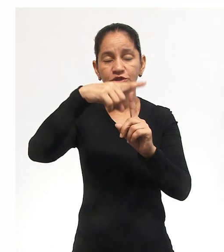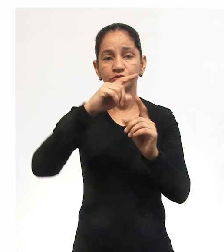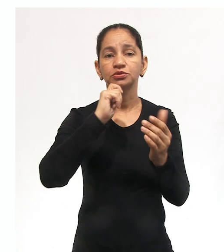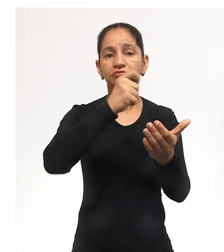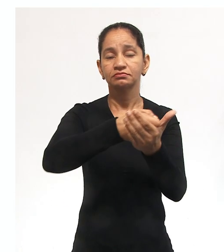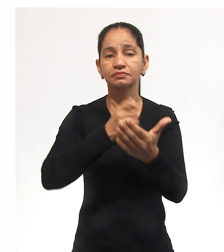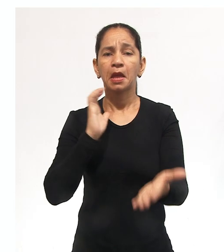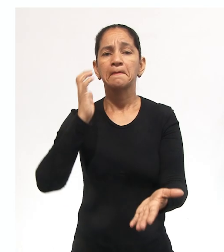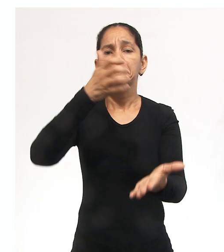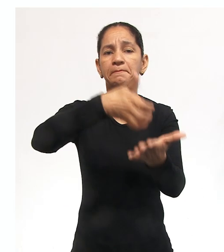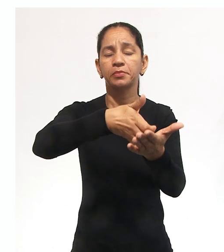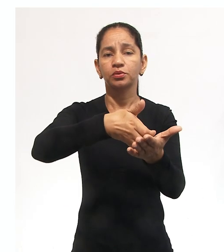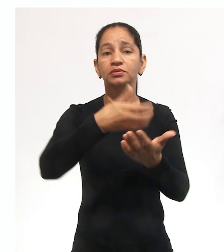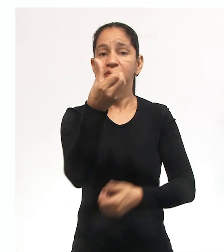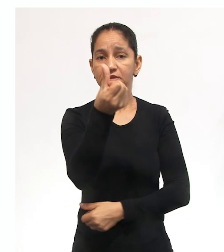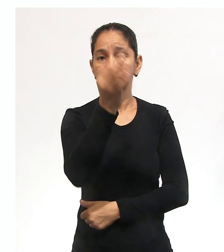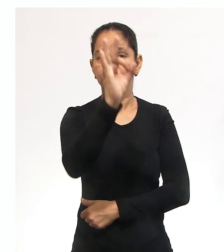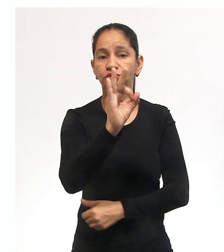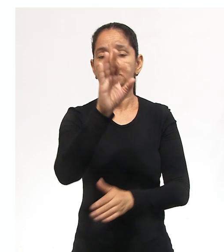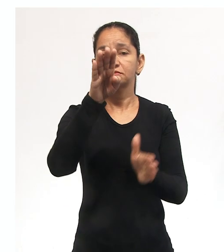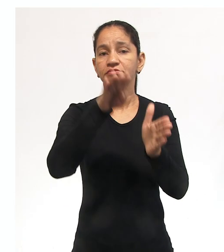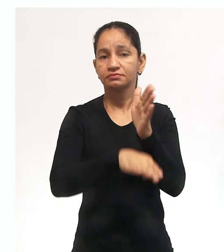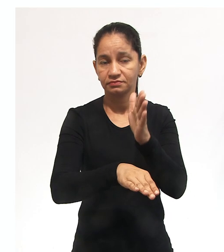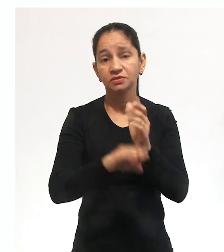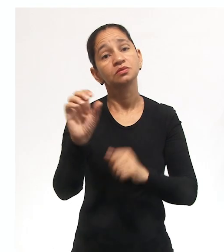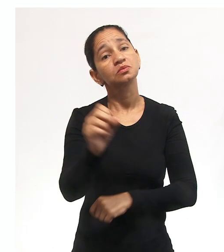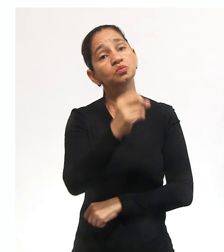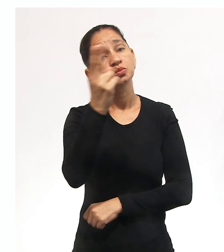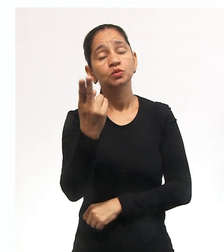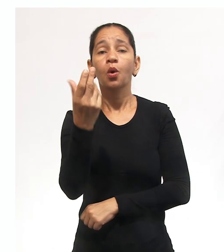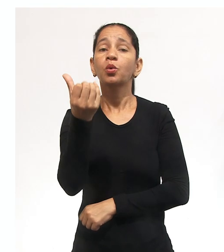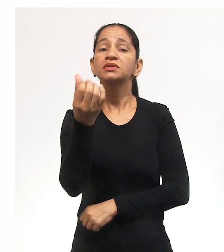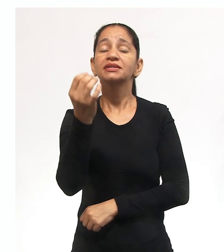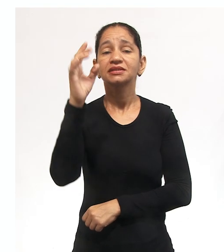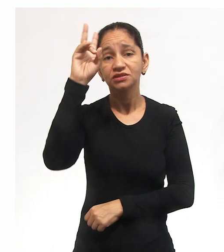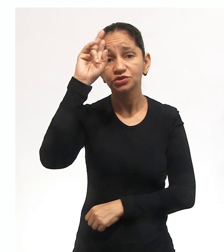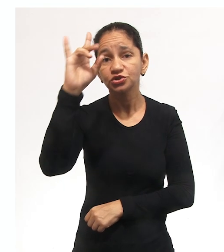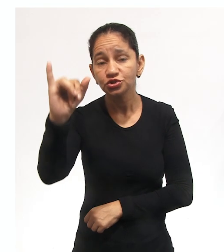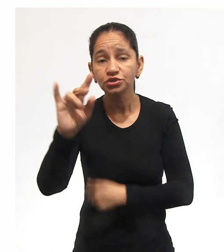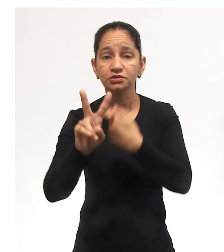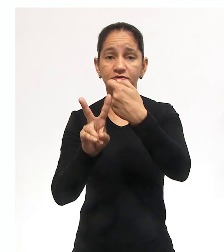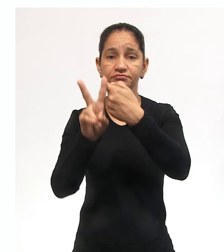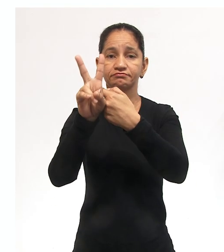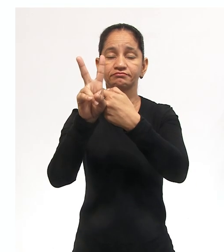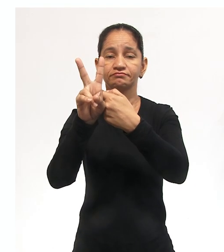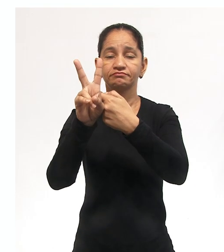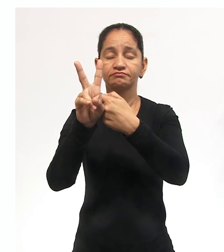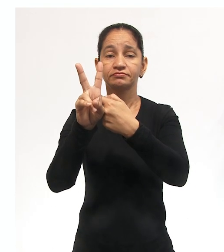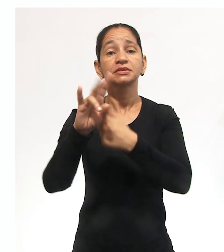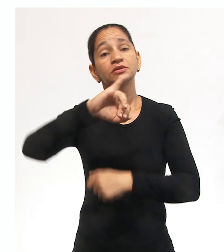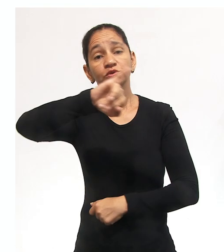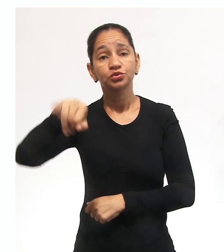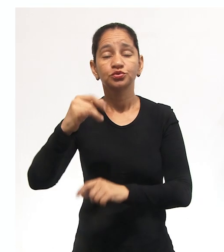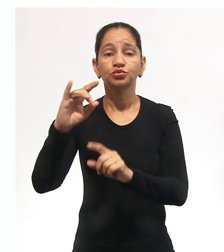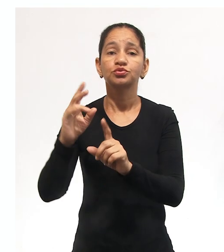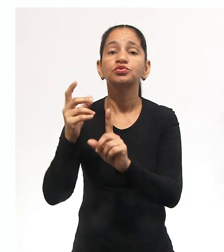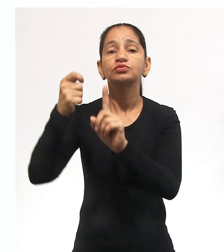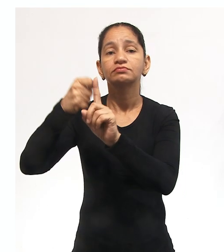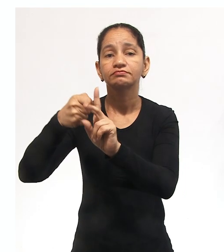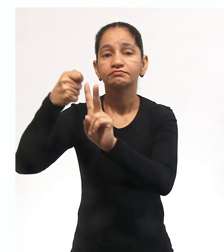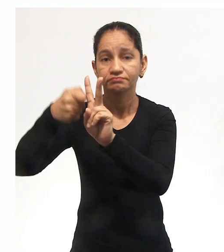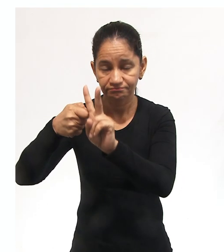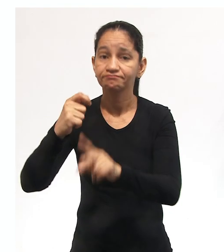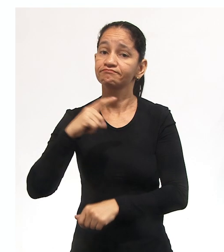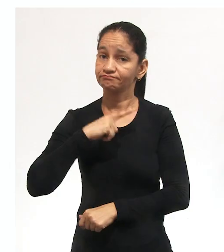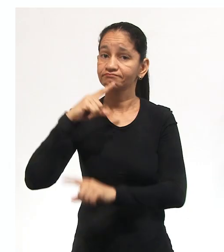À vista, com 6% de desconto, ou um pagamento em 60 dias com juros de 3% ao mês,